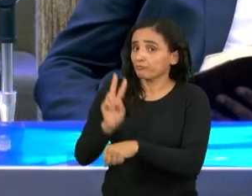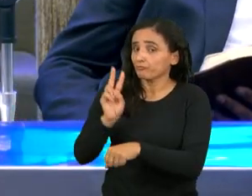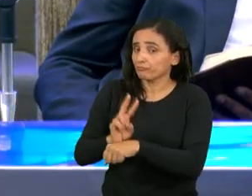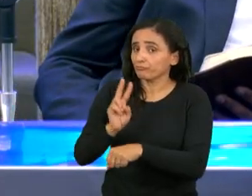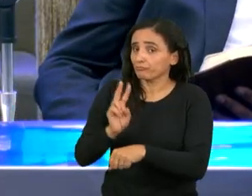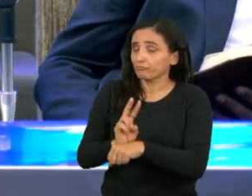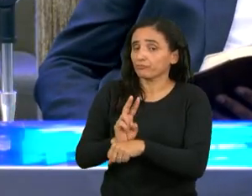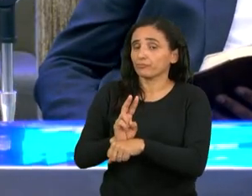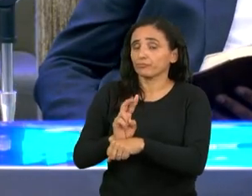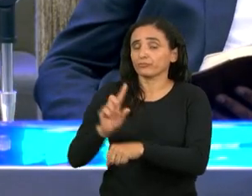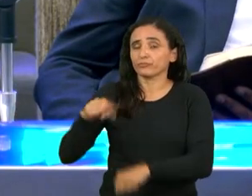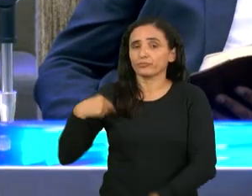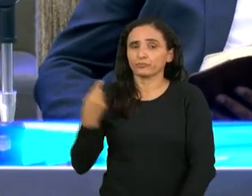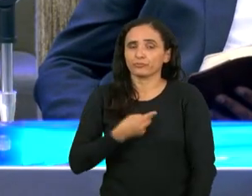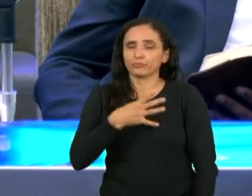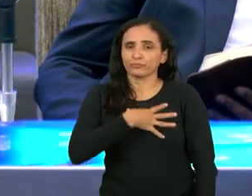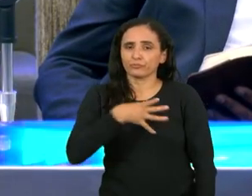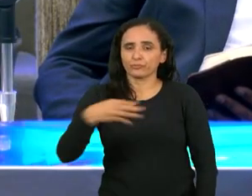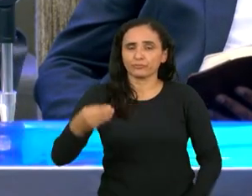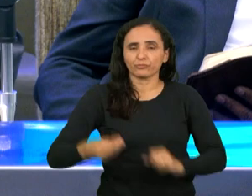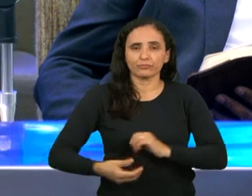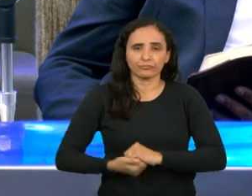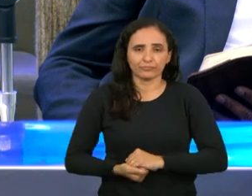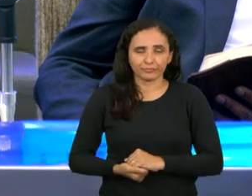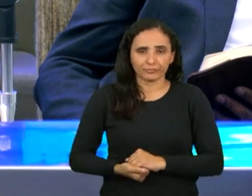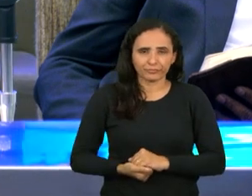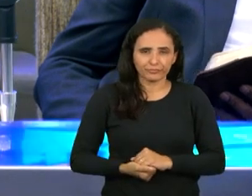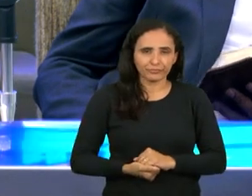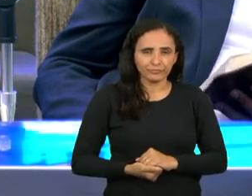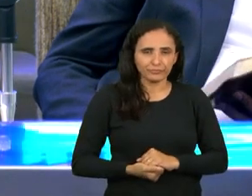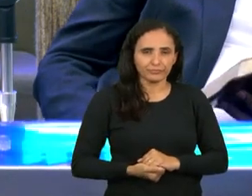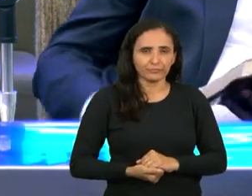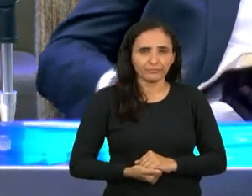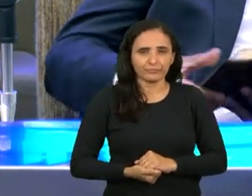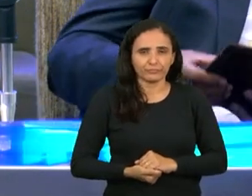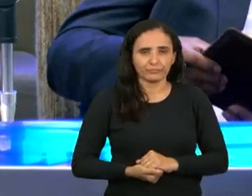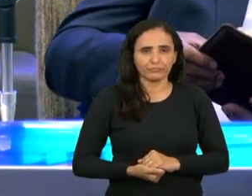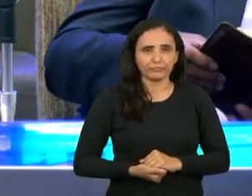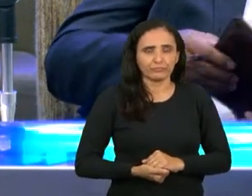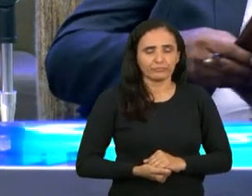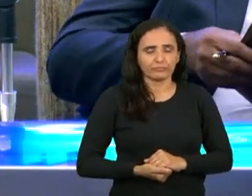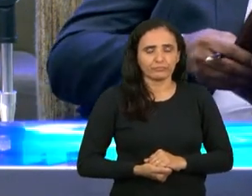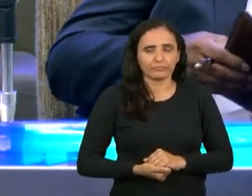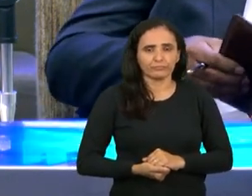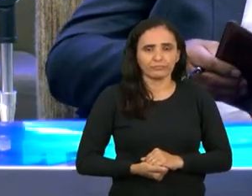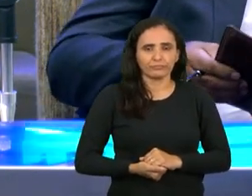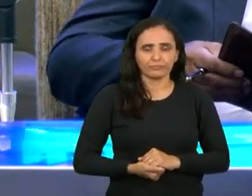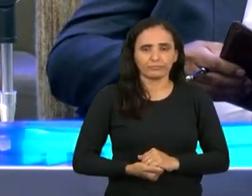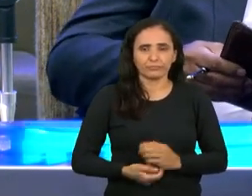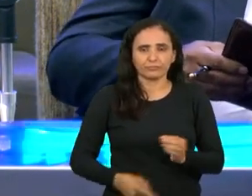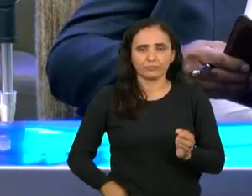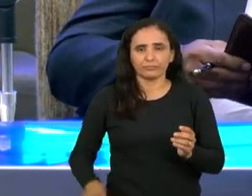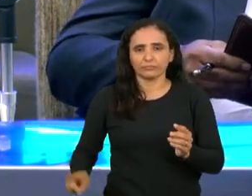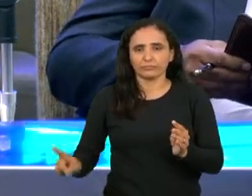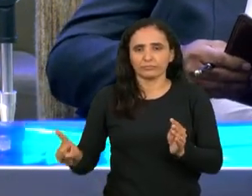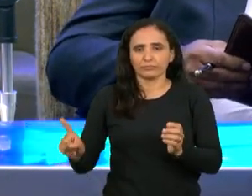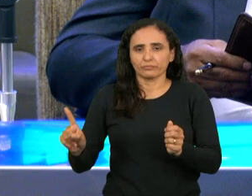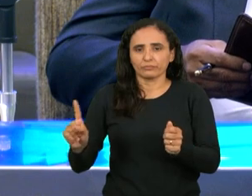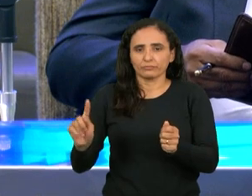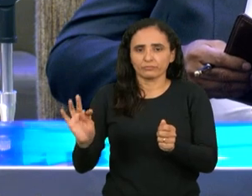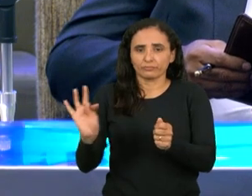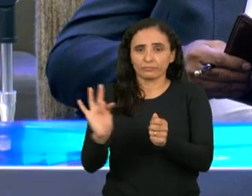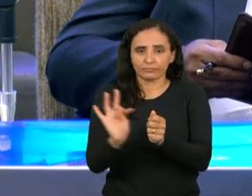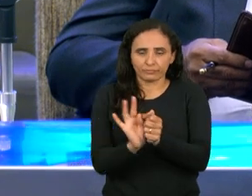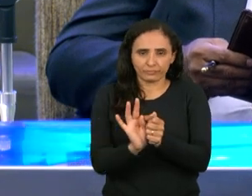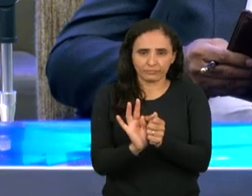está escrito em Tiago Capítulo 4 e o Versículo 4 se você